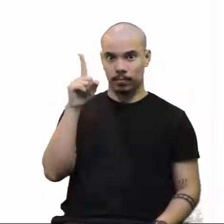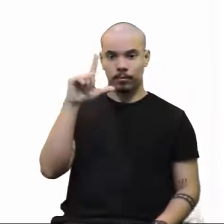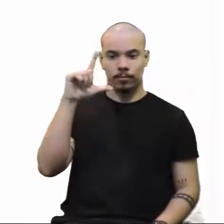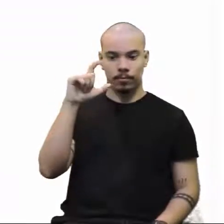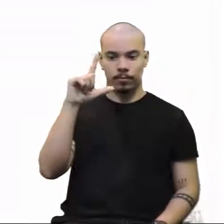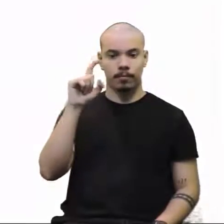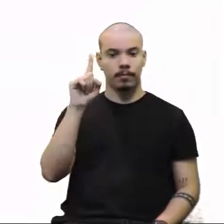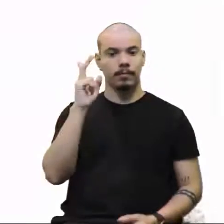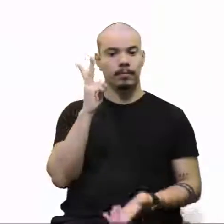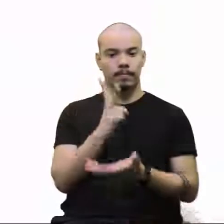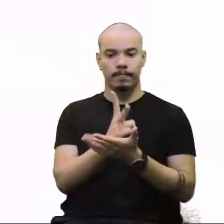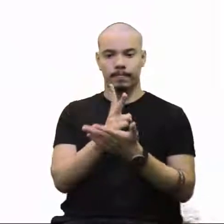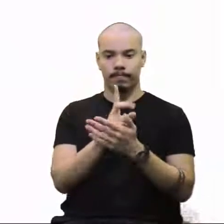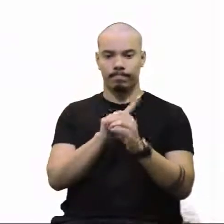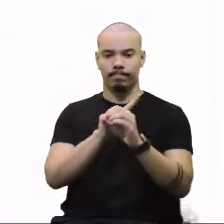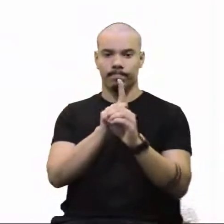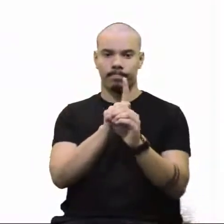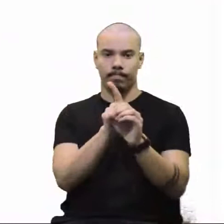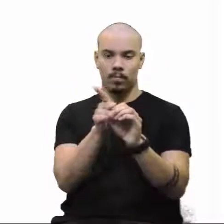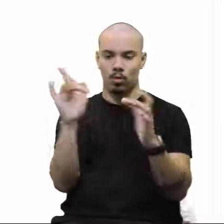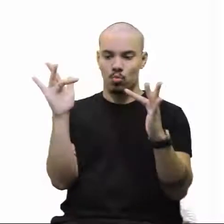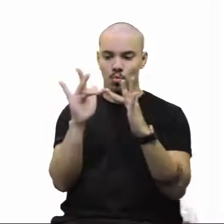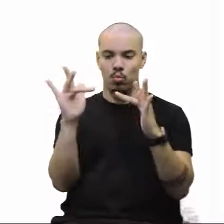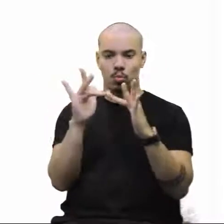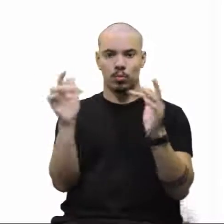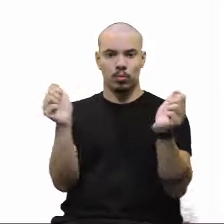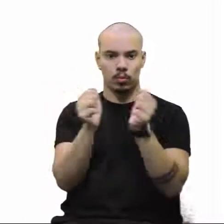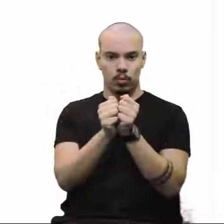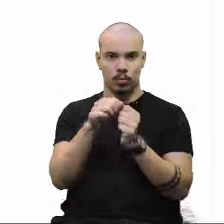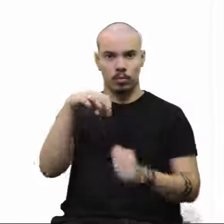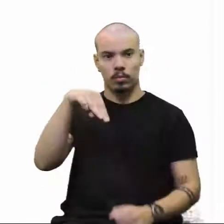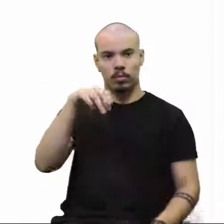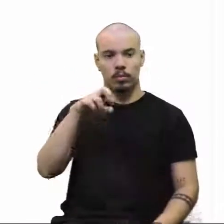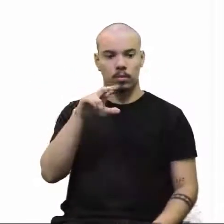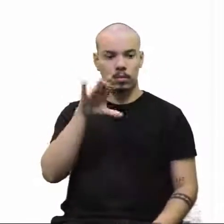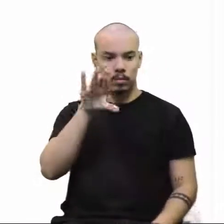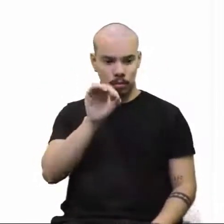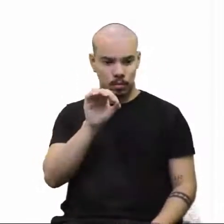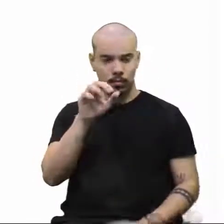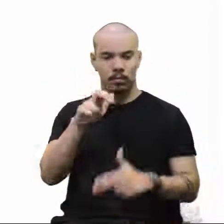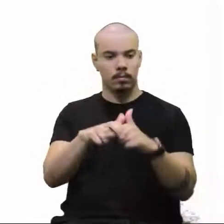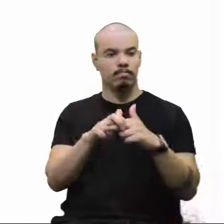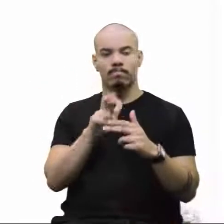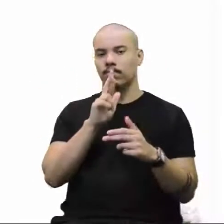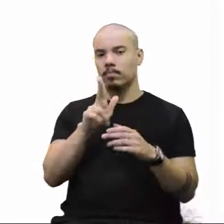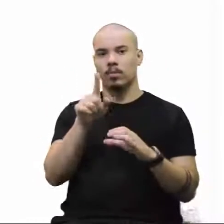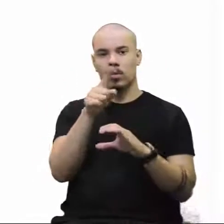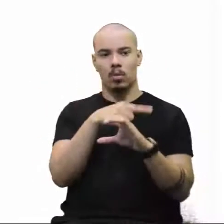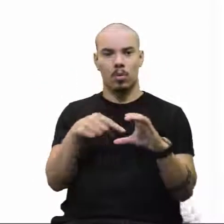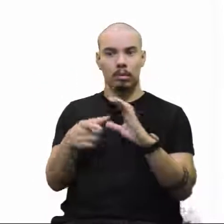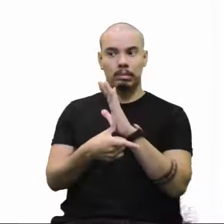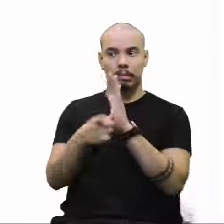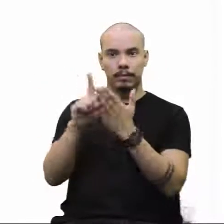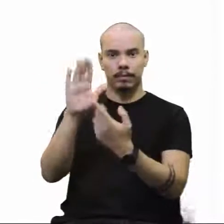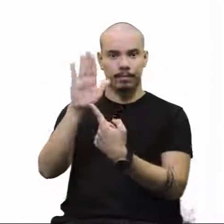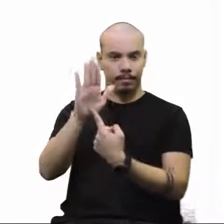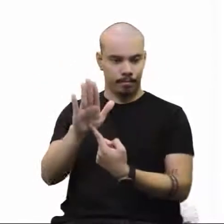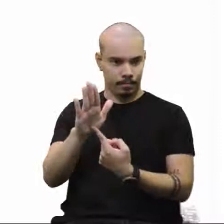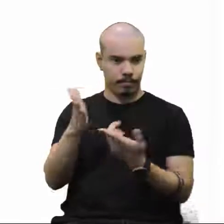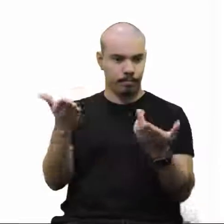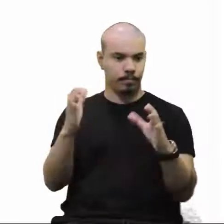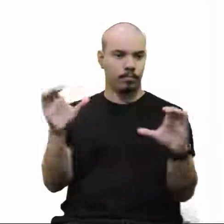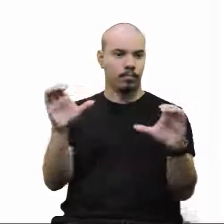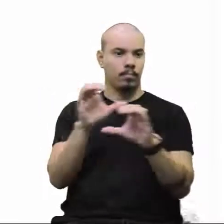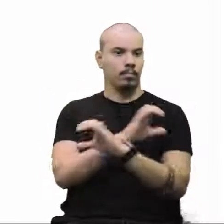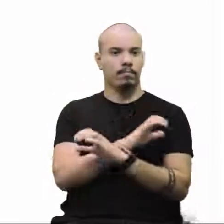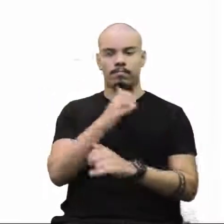mantendo sempre um raio em contato com o mercúrio. Aí é um raio, né? Não é uma roda como no nosso exemplo era uma roda completa,